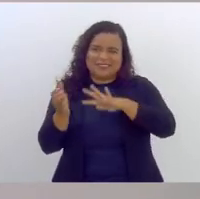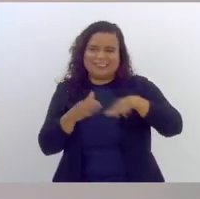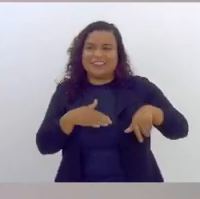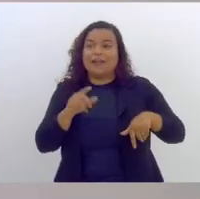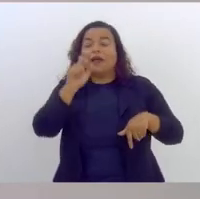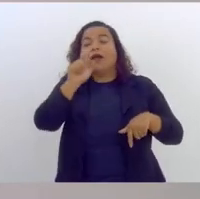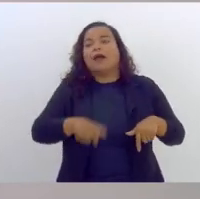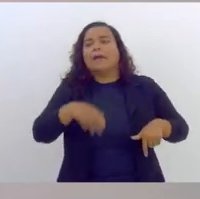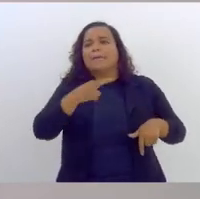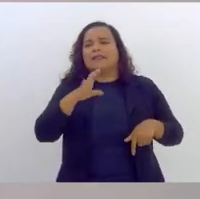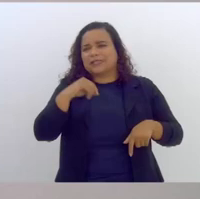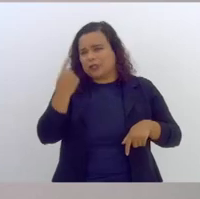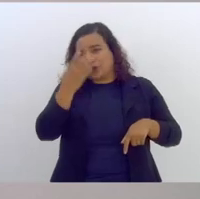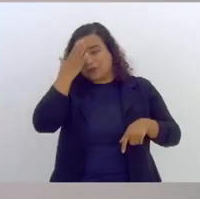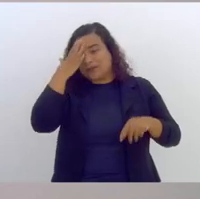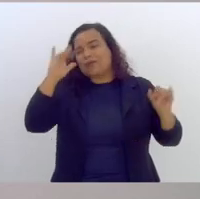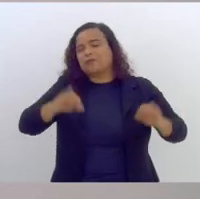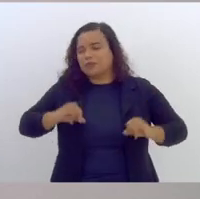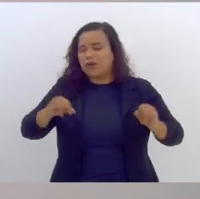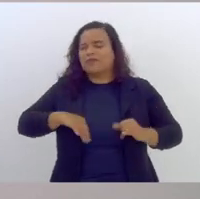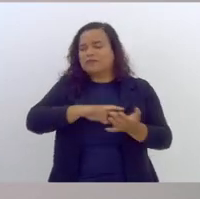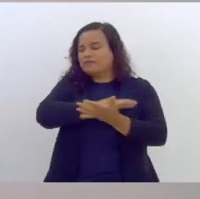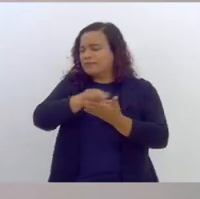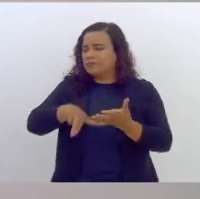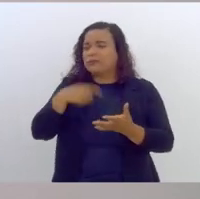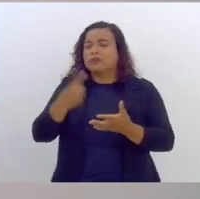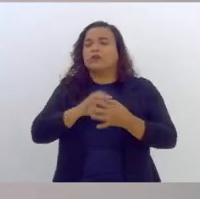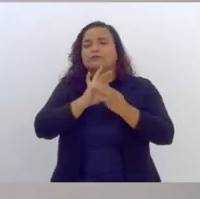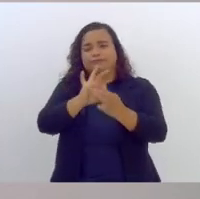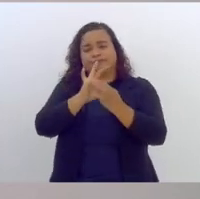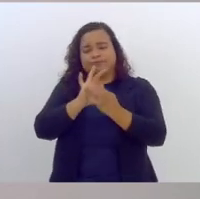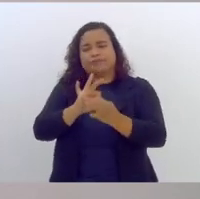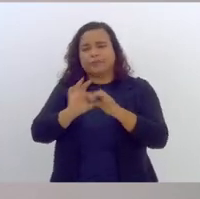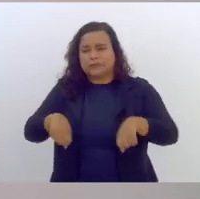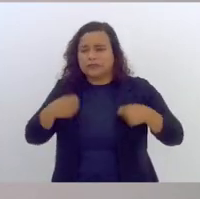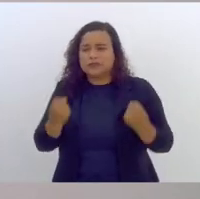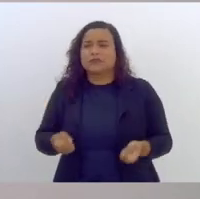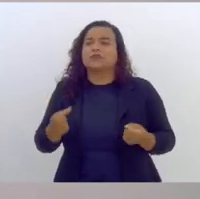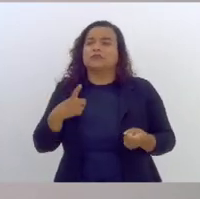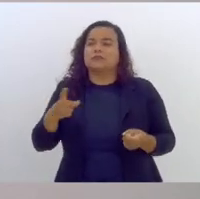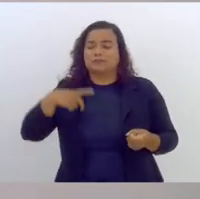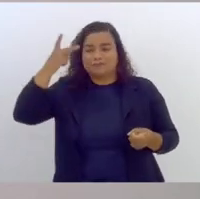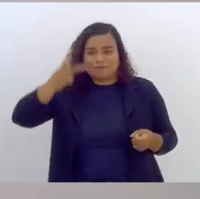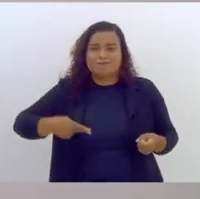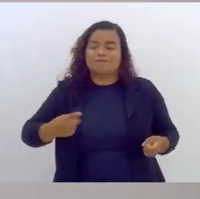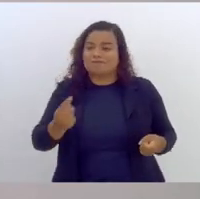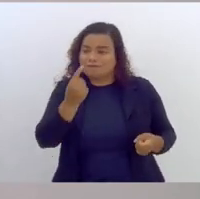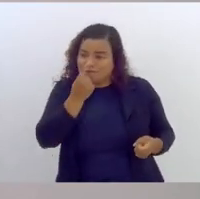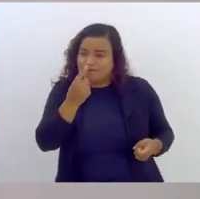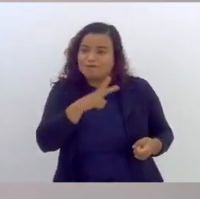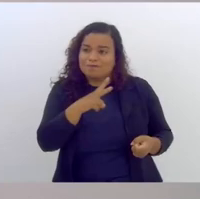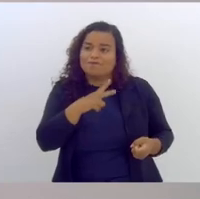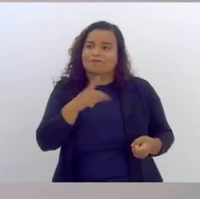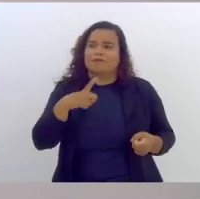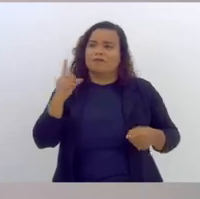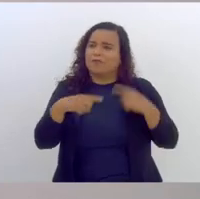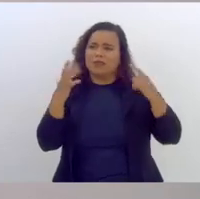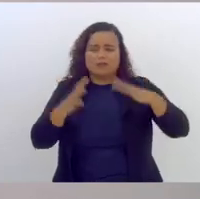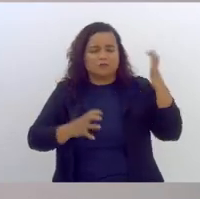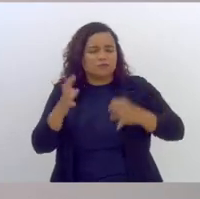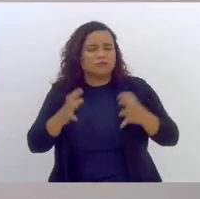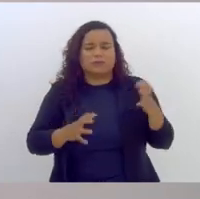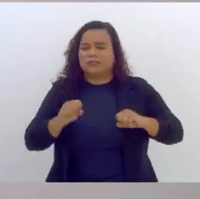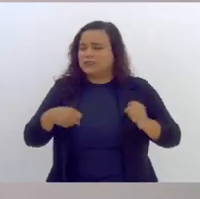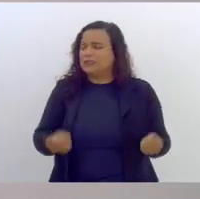Marcelo nós sabemos o que é isso então nós estamos envolvidos nesta causa pessoalmente nós brigamos muito nós